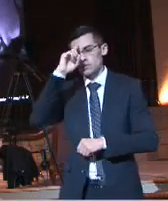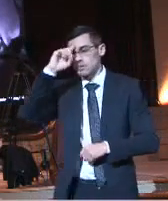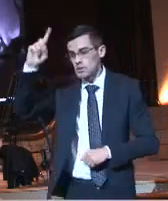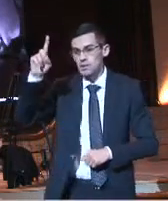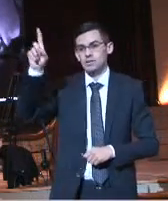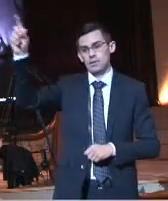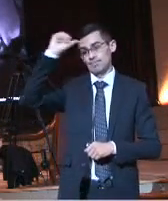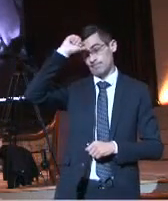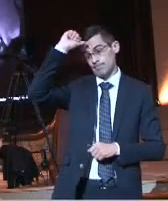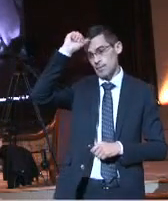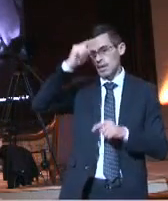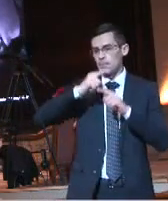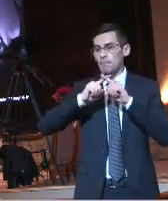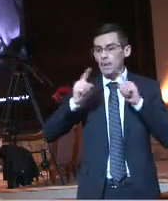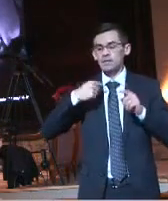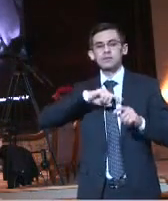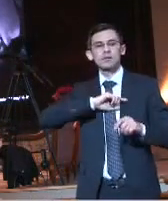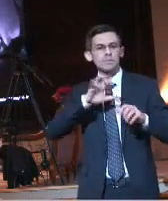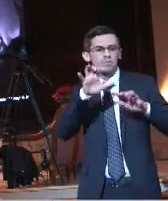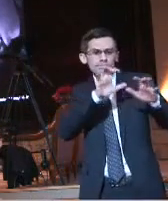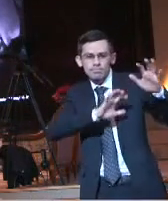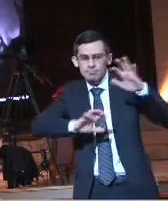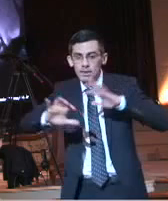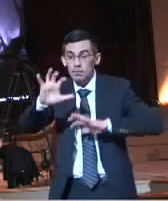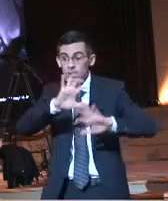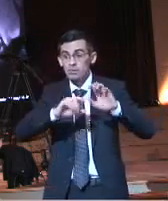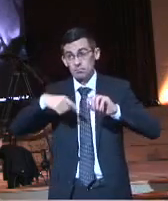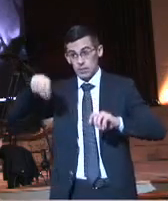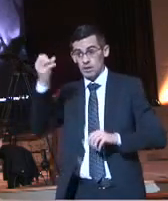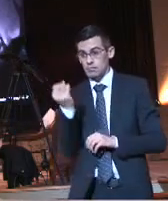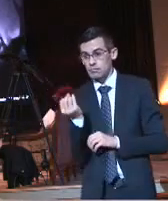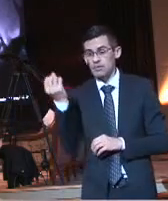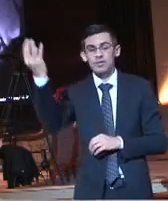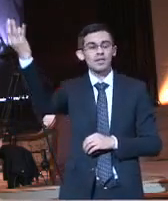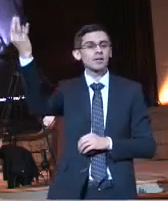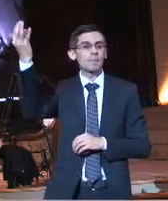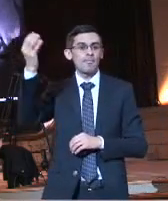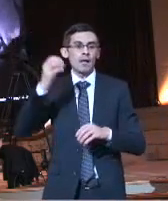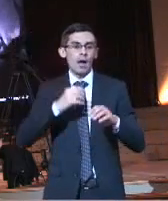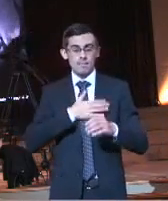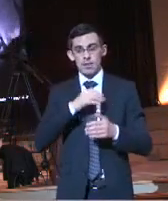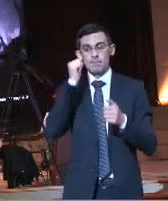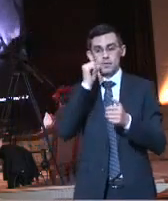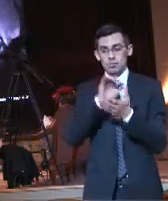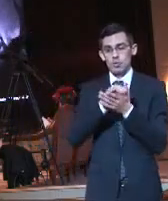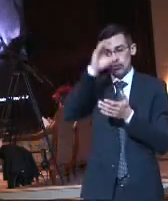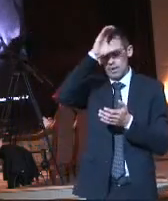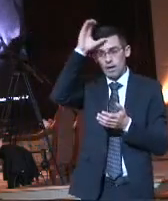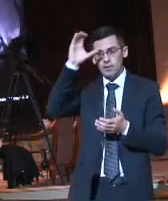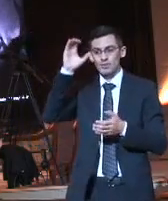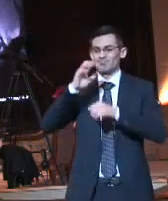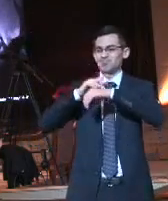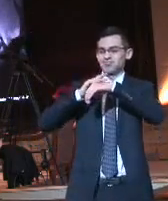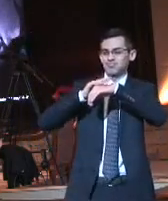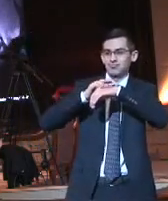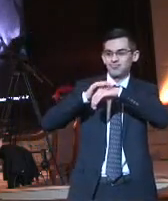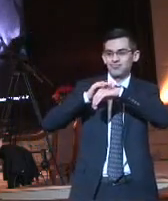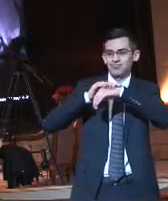quando eu estava me preparando para essa viagem missionária, a Cleusa ficou doente. E ela